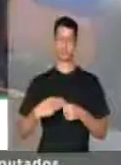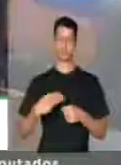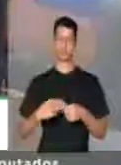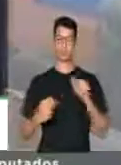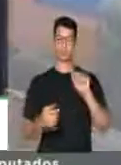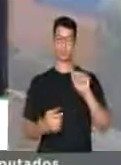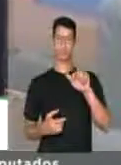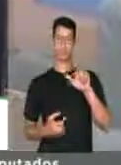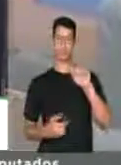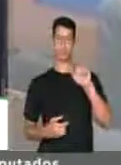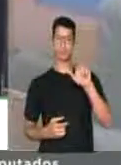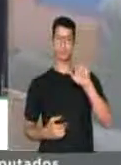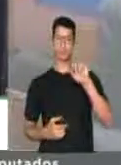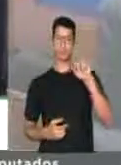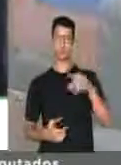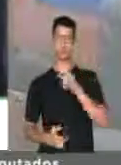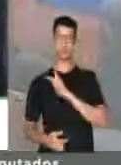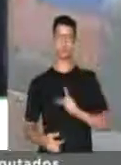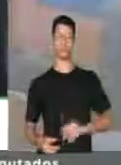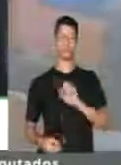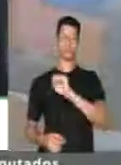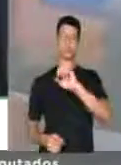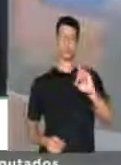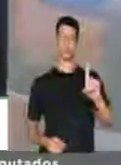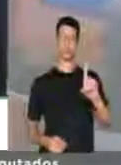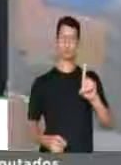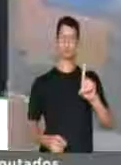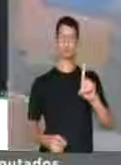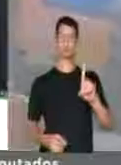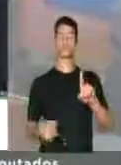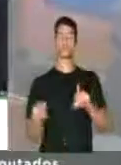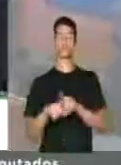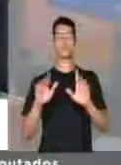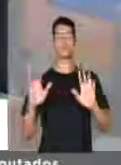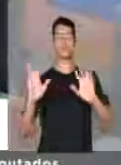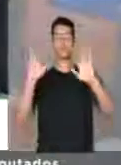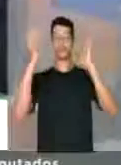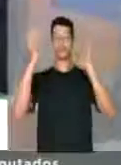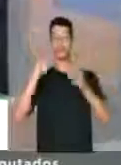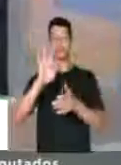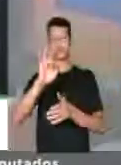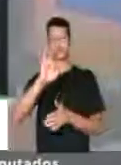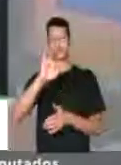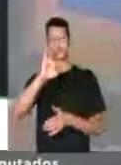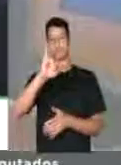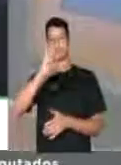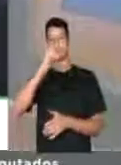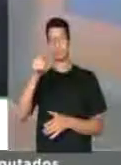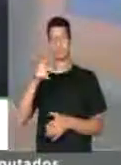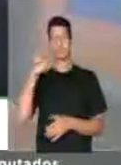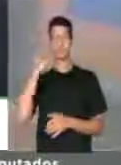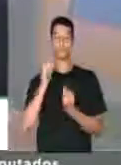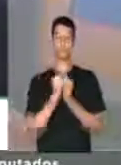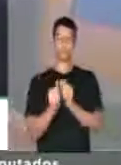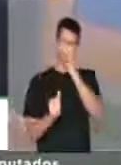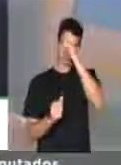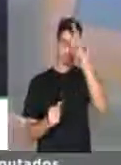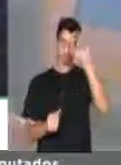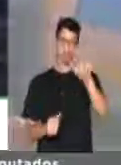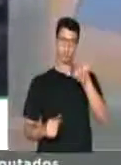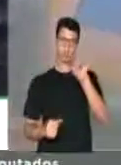de Aracruz como presidente estadual de solidariedade em grande evento de filiação partidária junto com o